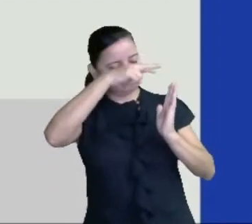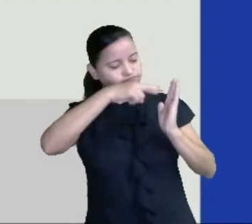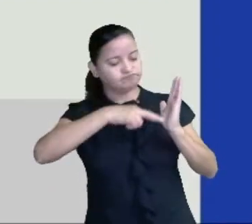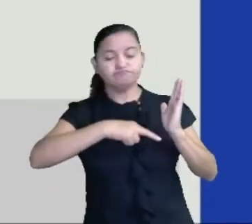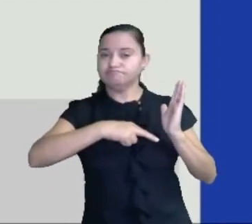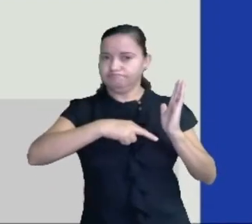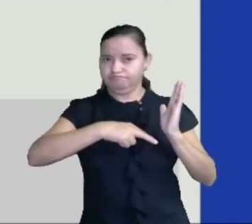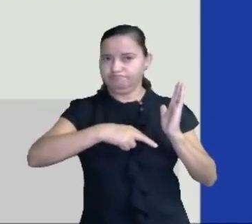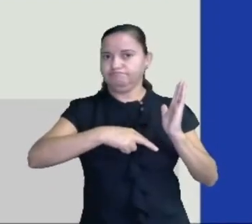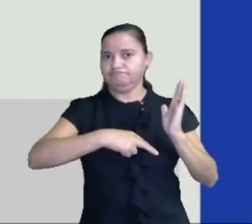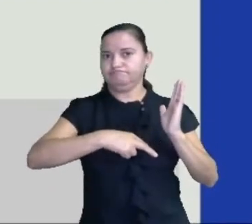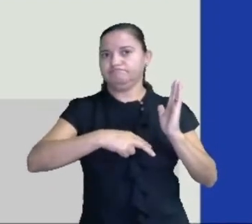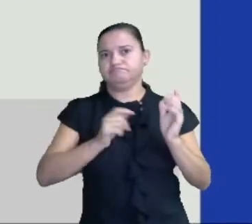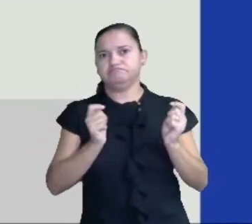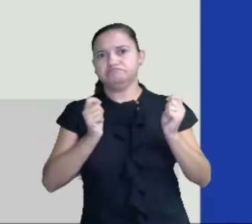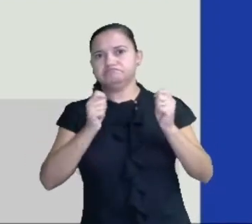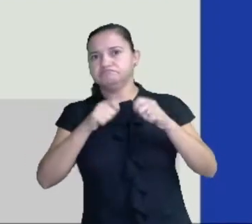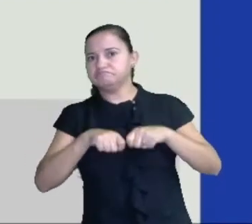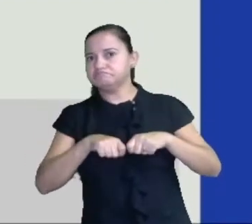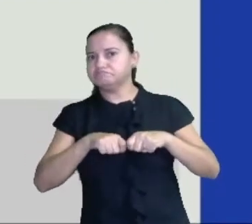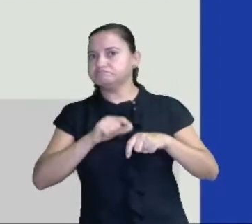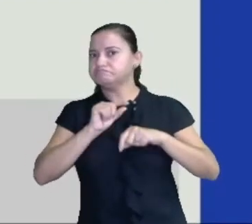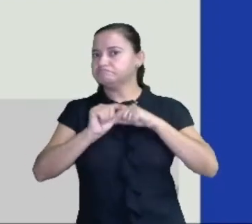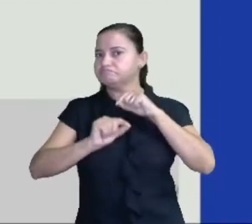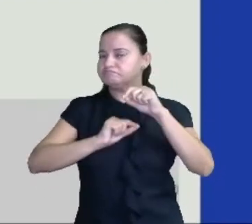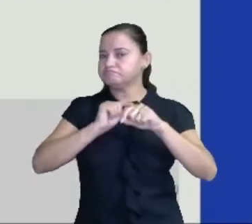ser recuperadas por meio da